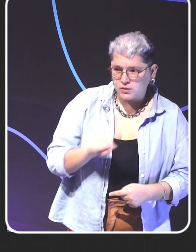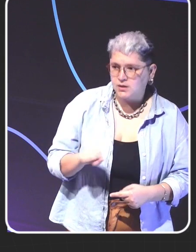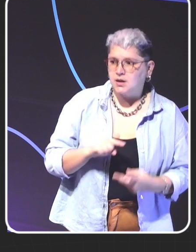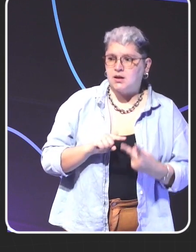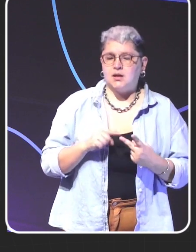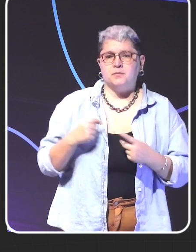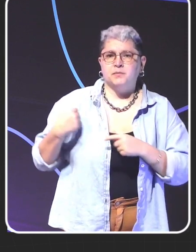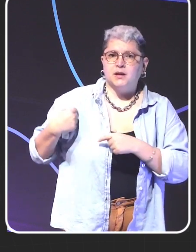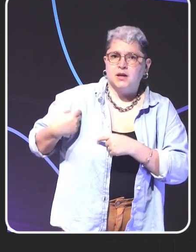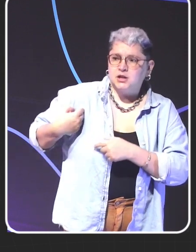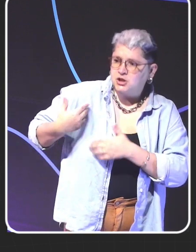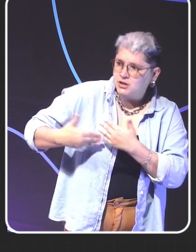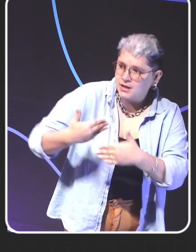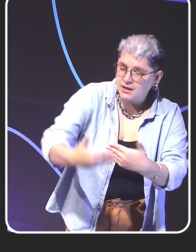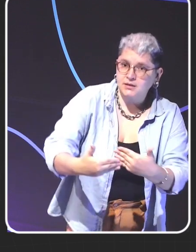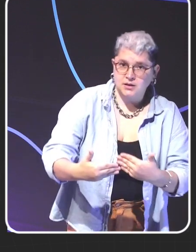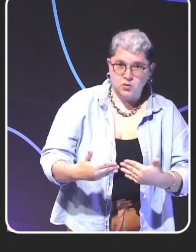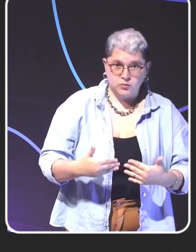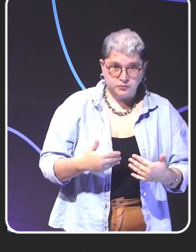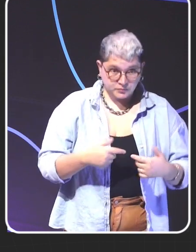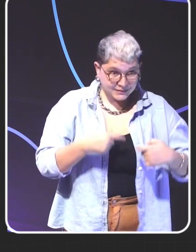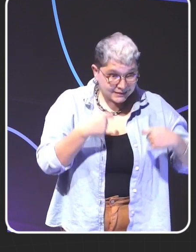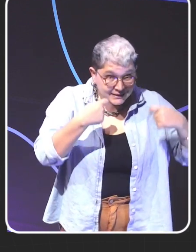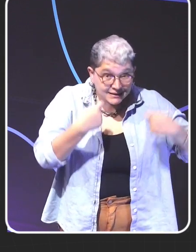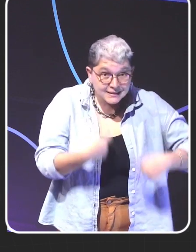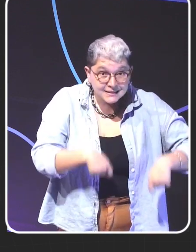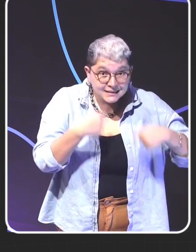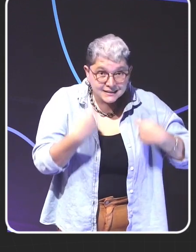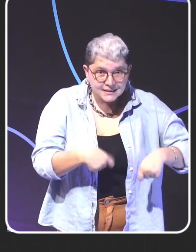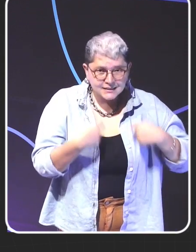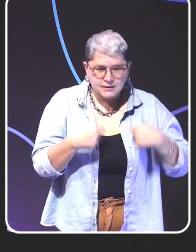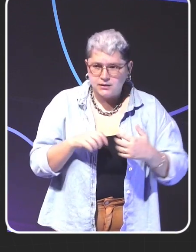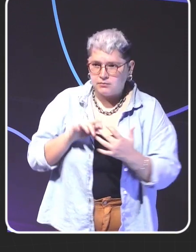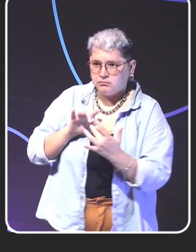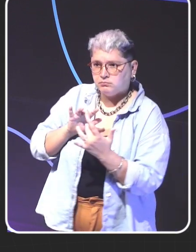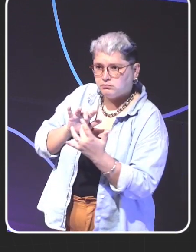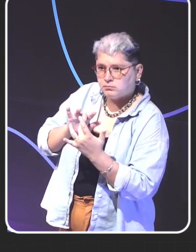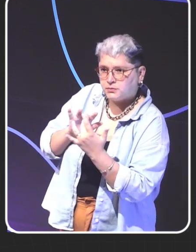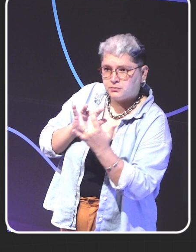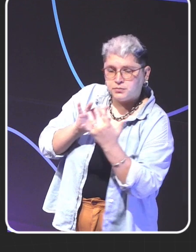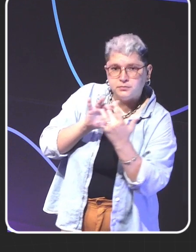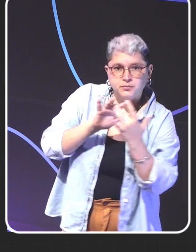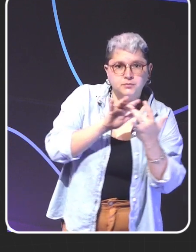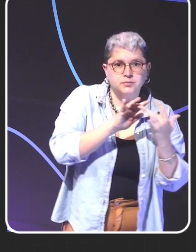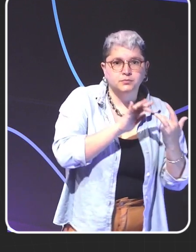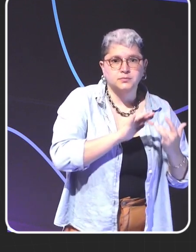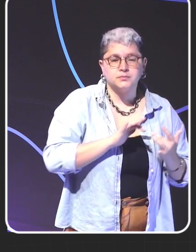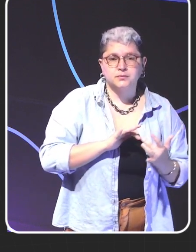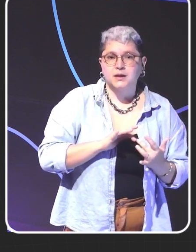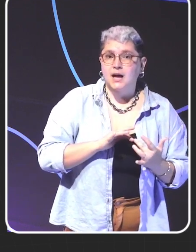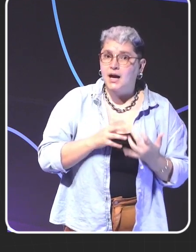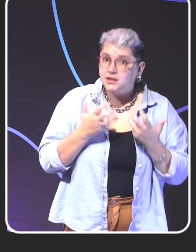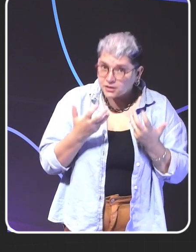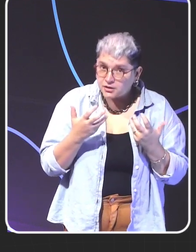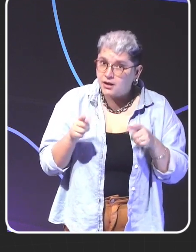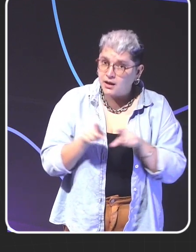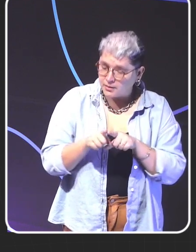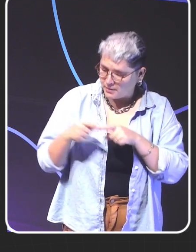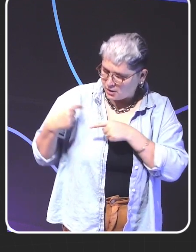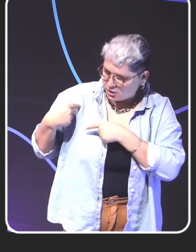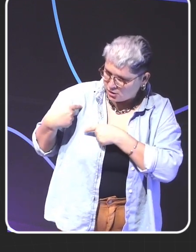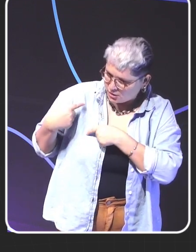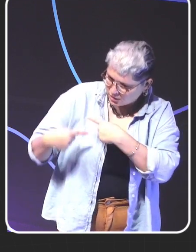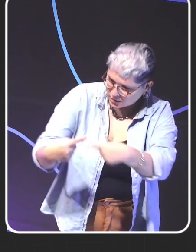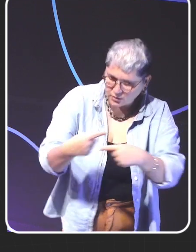hoje necessita e convive, a gente quer corresponder às diversas gerações, né?